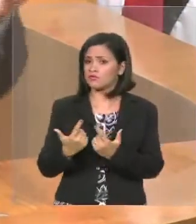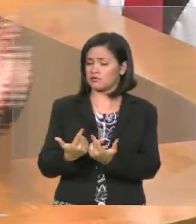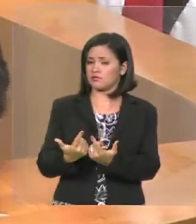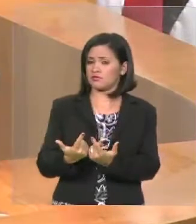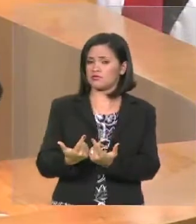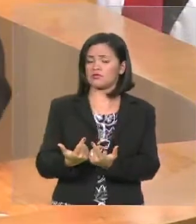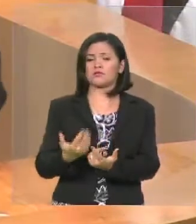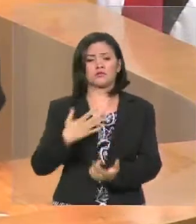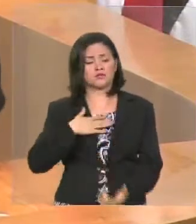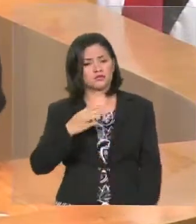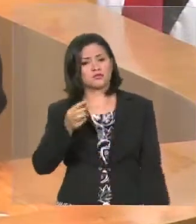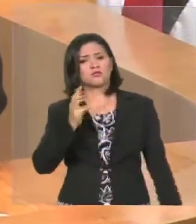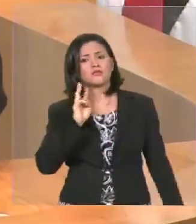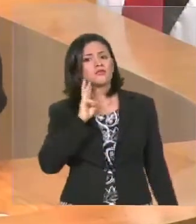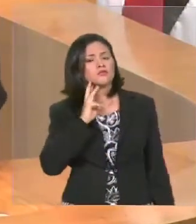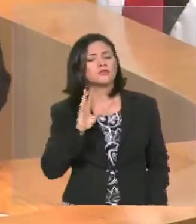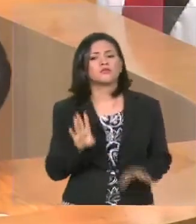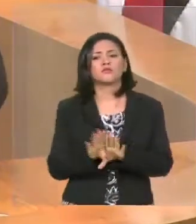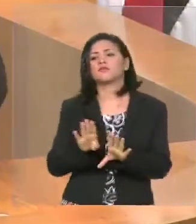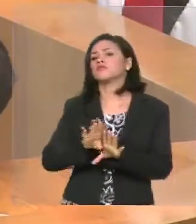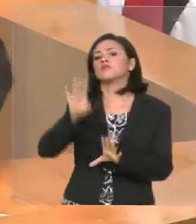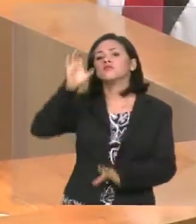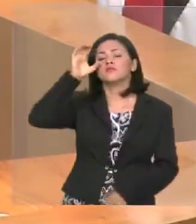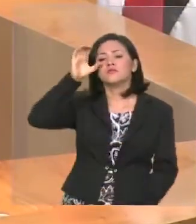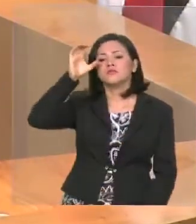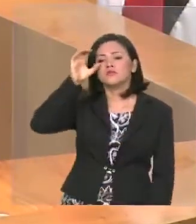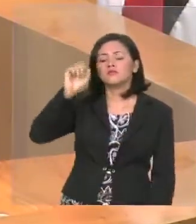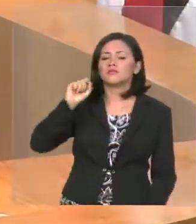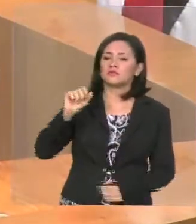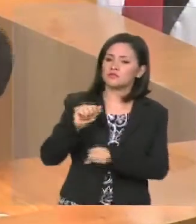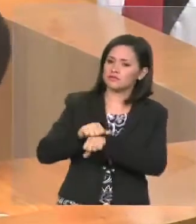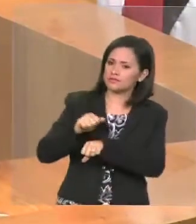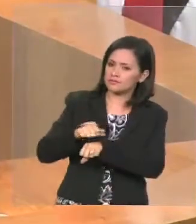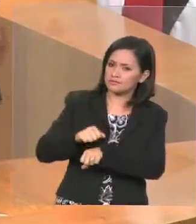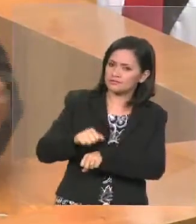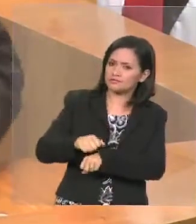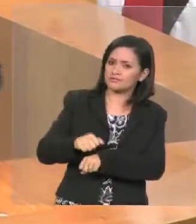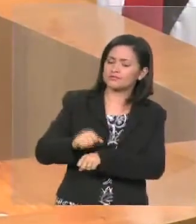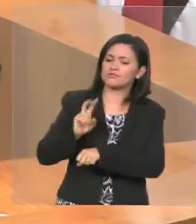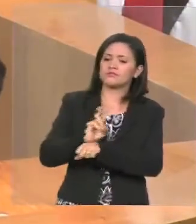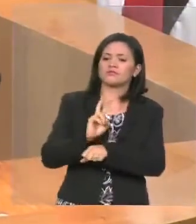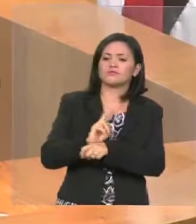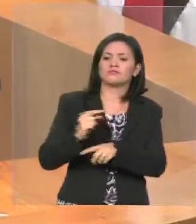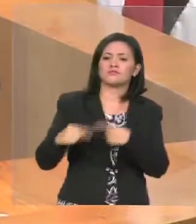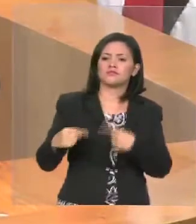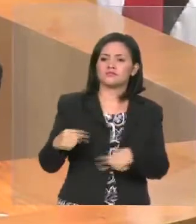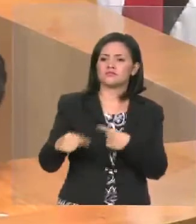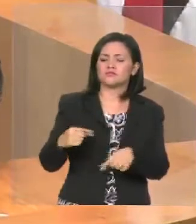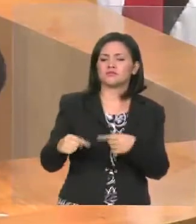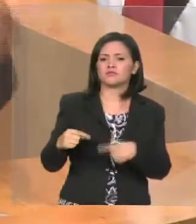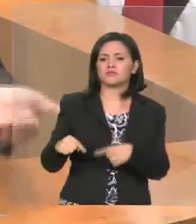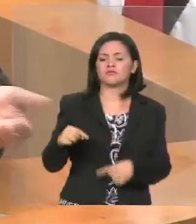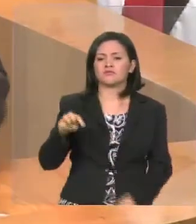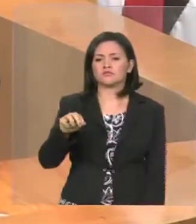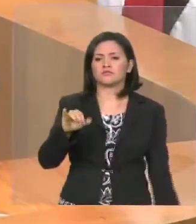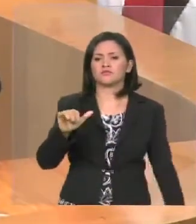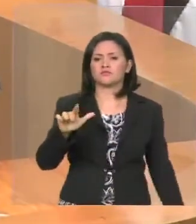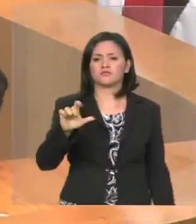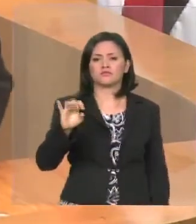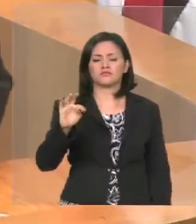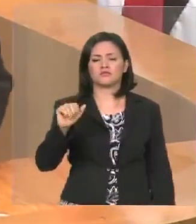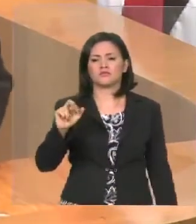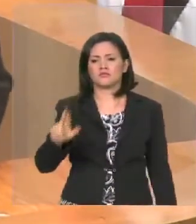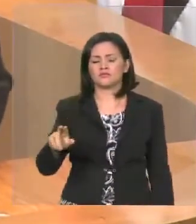tem deputado de Cabo Campos, que vem de origem humilde, defensor da Polícia Militar, realiza um grande